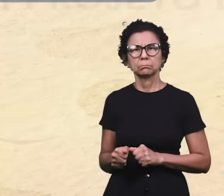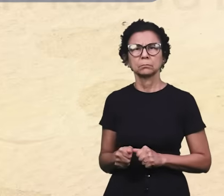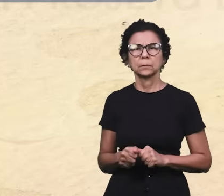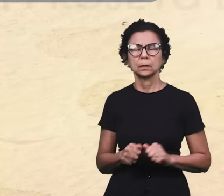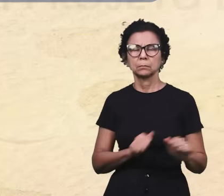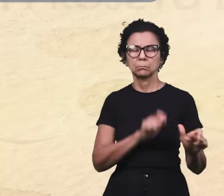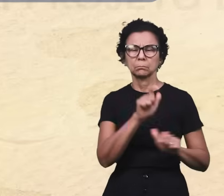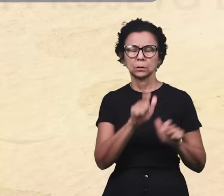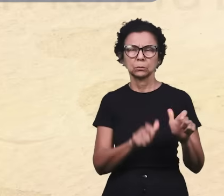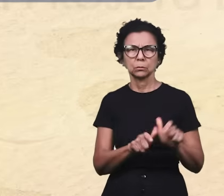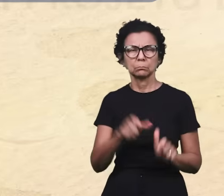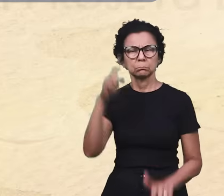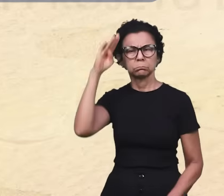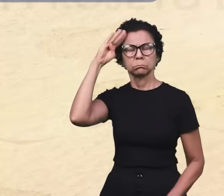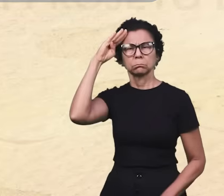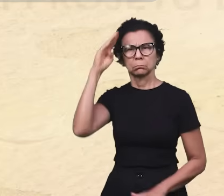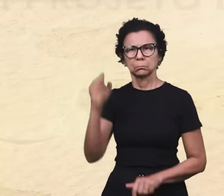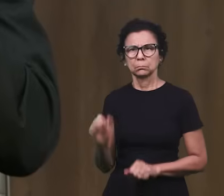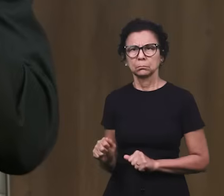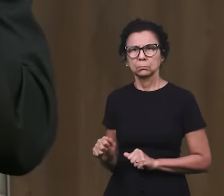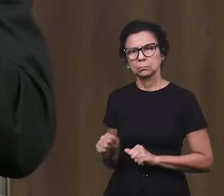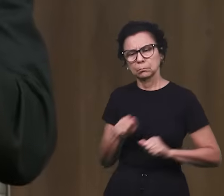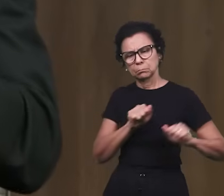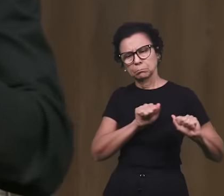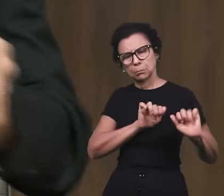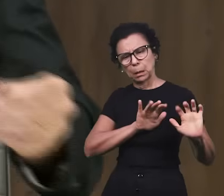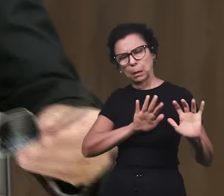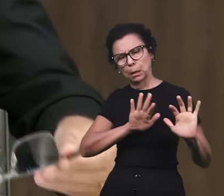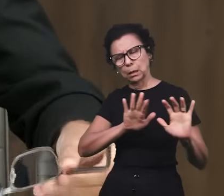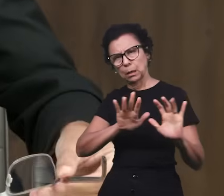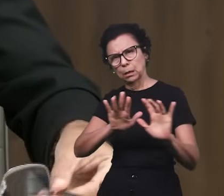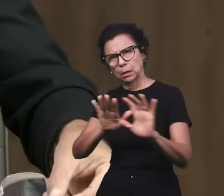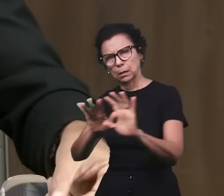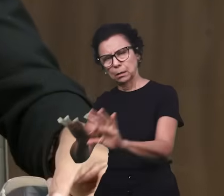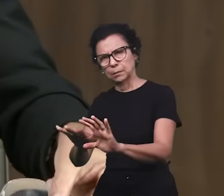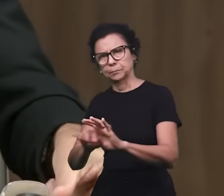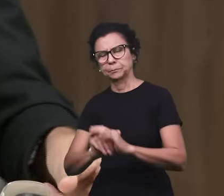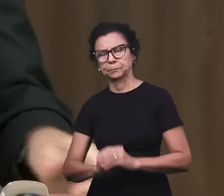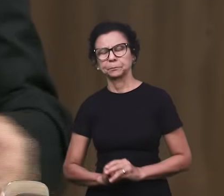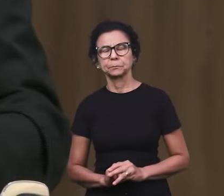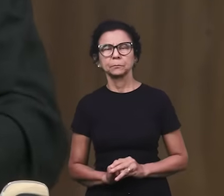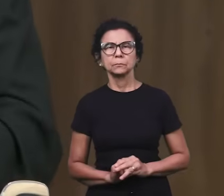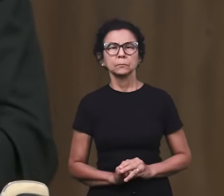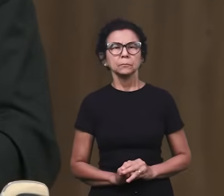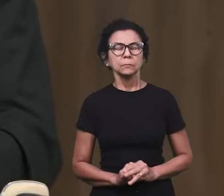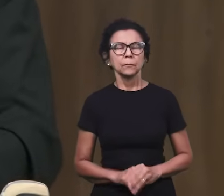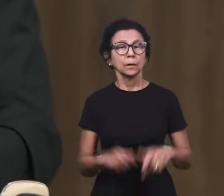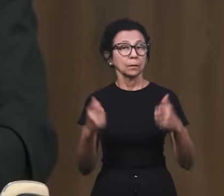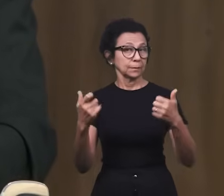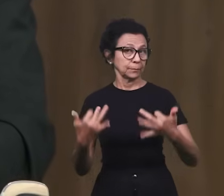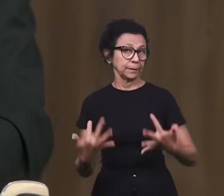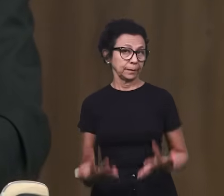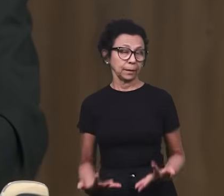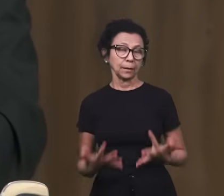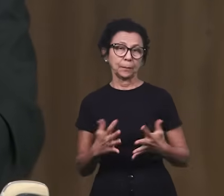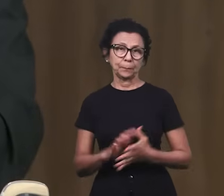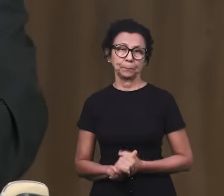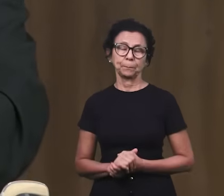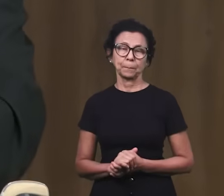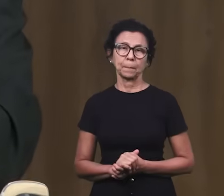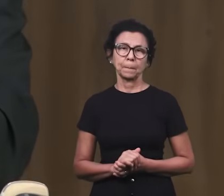os seus exércitos. O tema de hoje exige uma explicação para